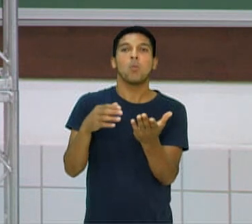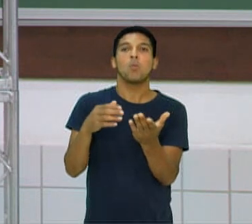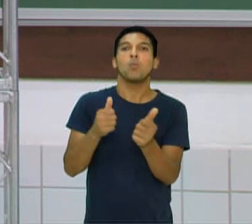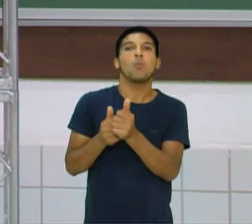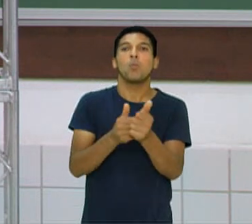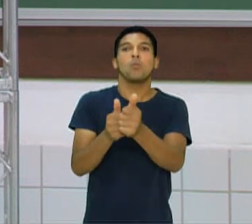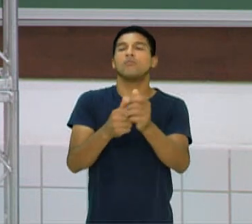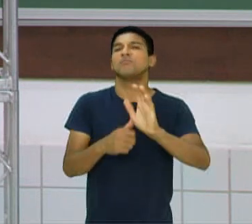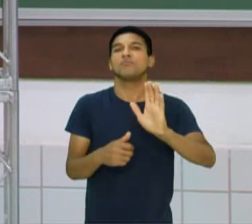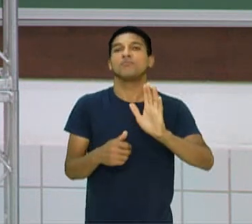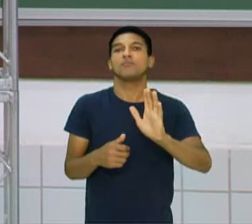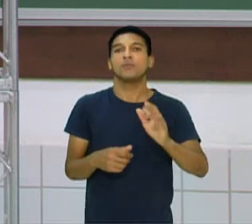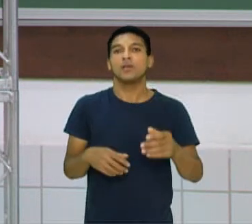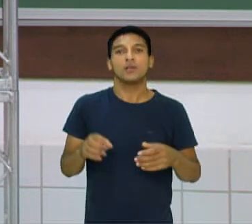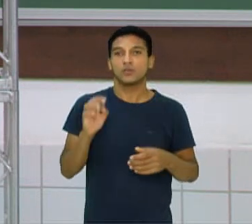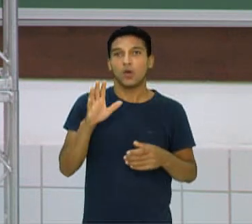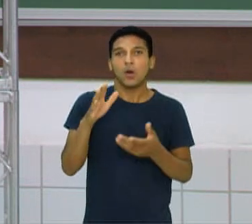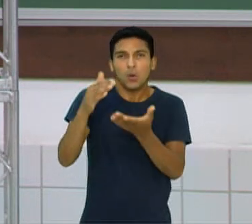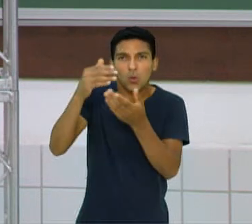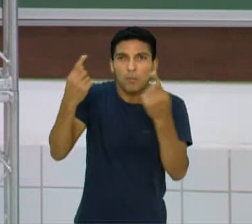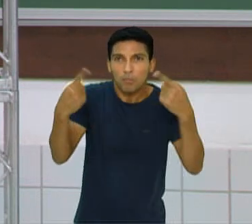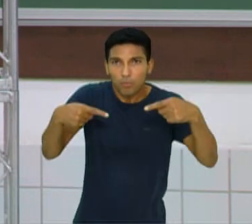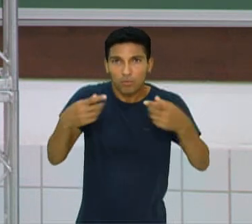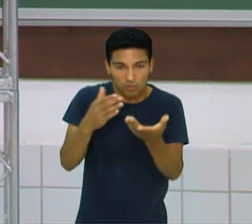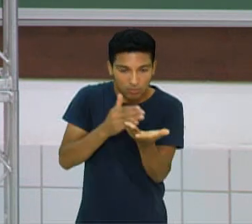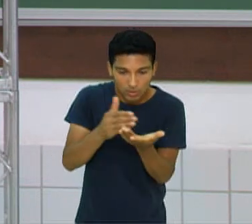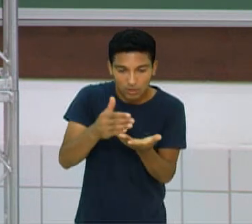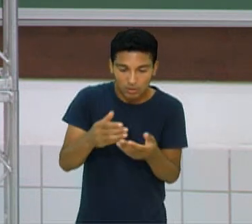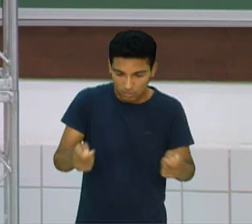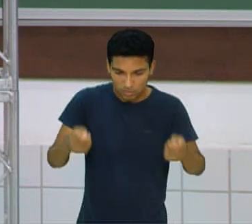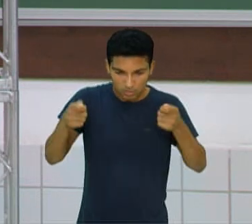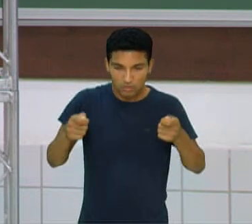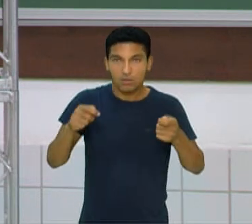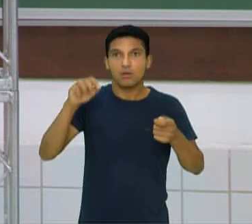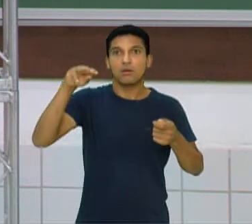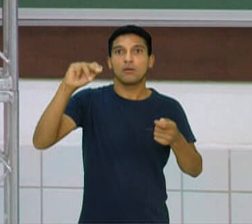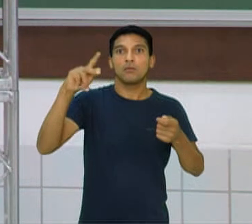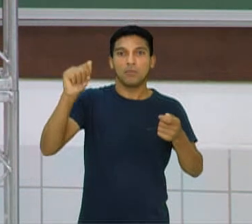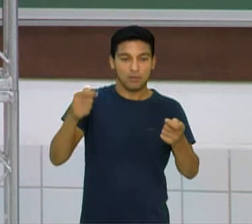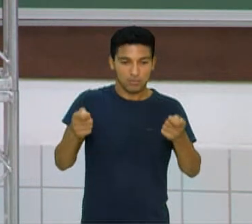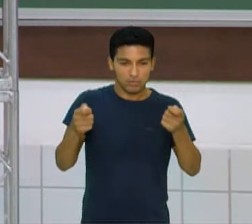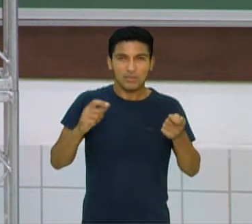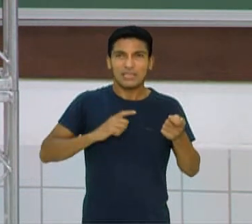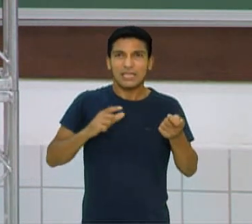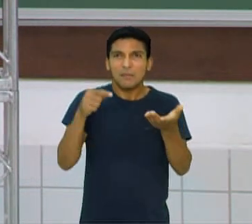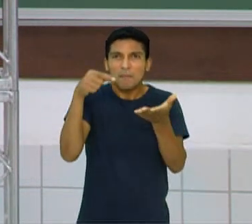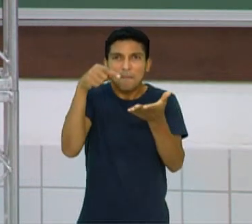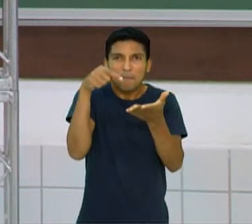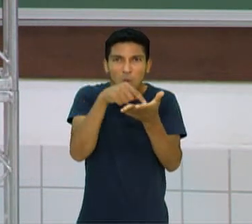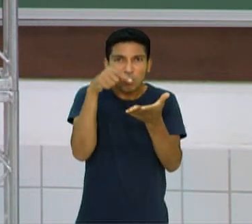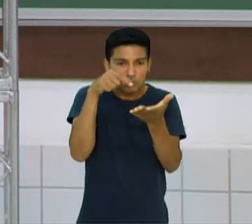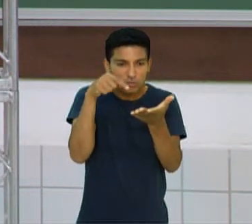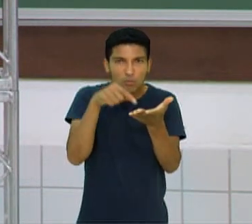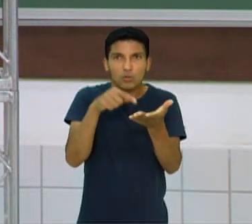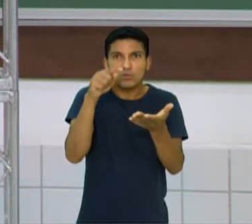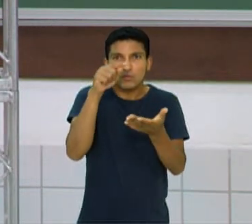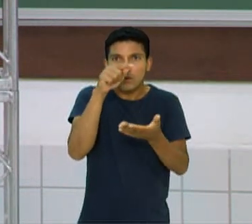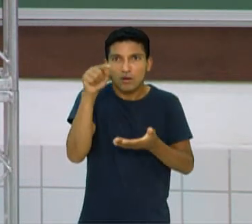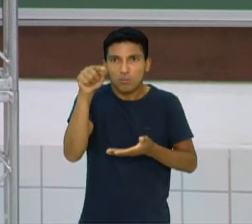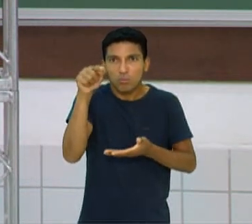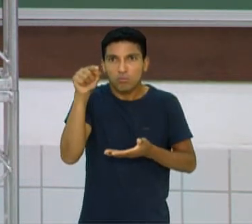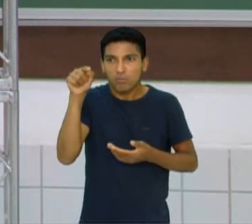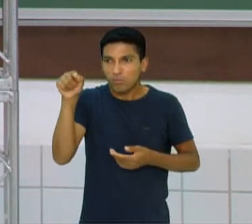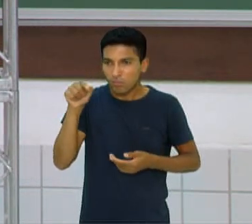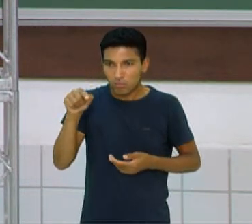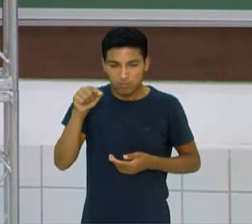ele recebe um mapa e nesse mapa existem alguns pontos chamados prismas, que